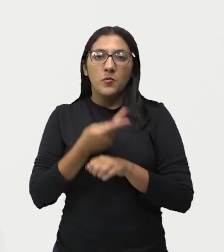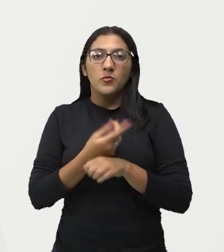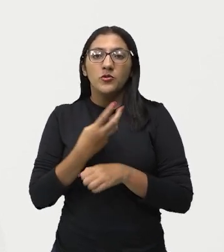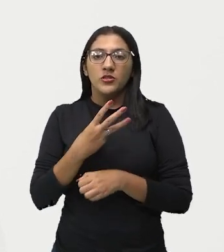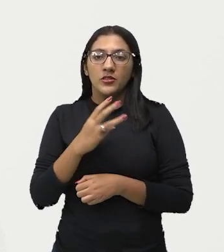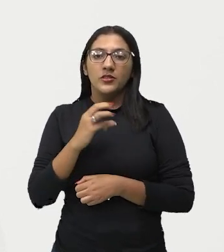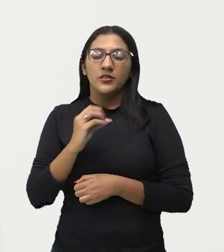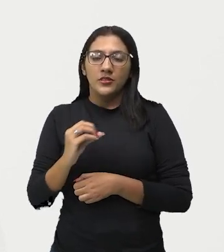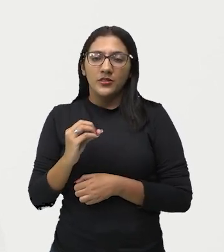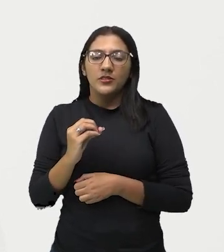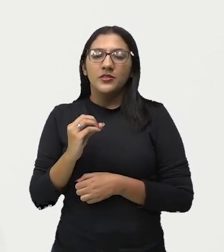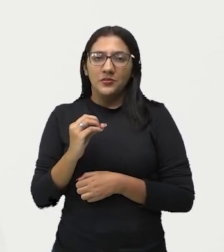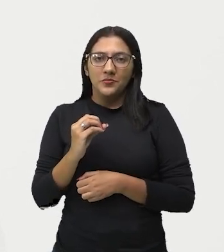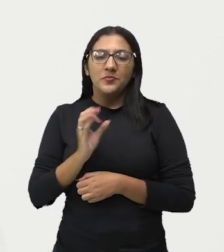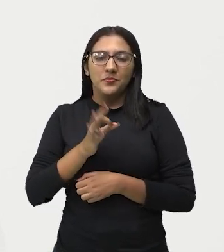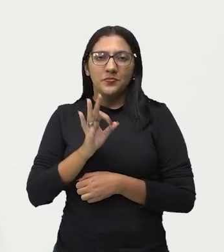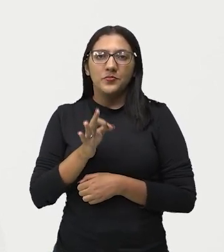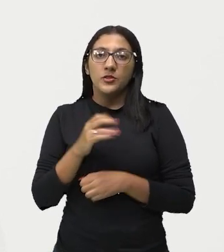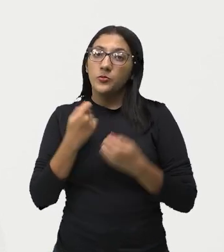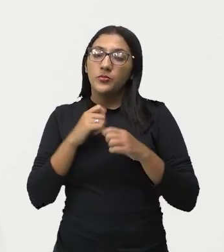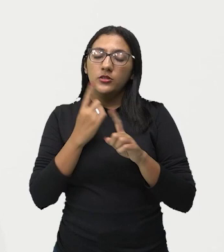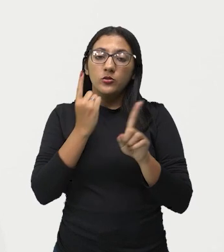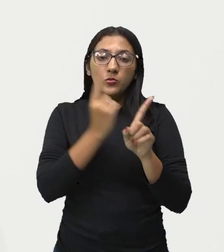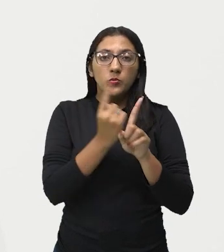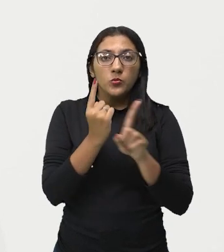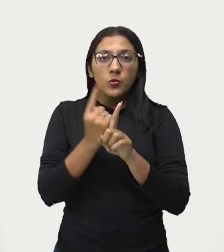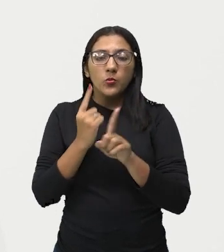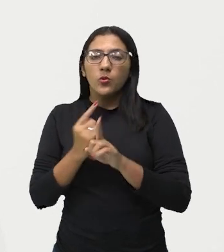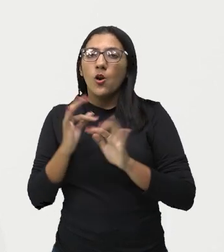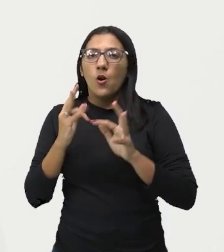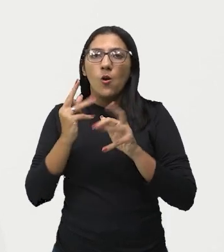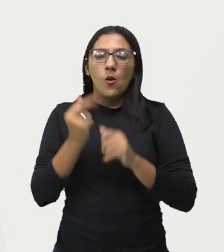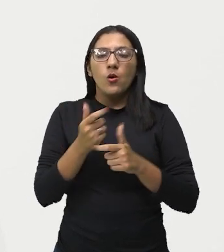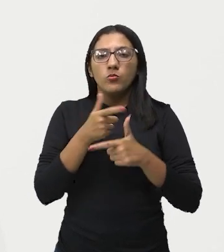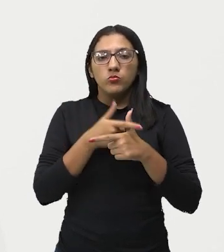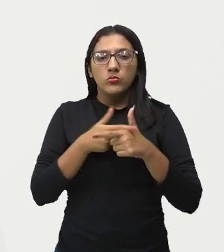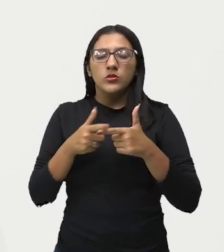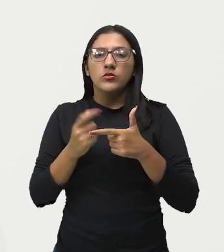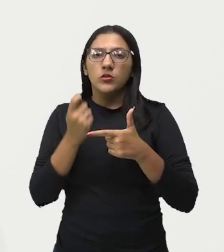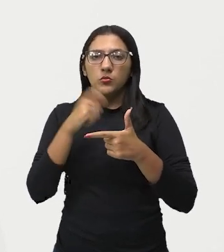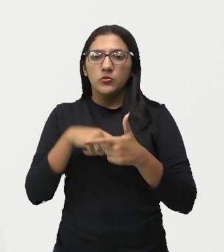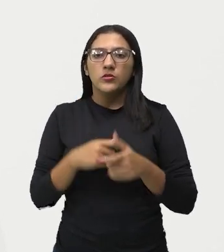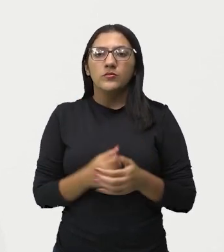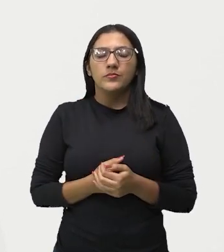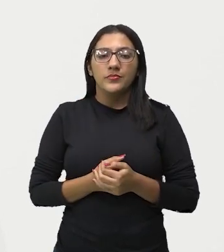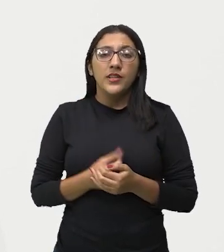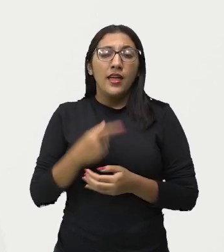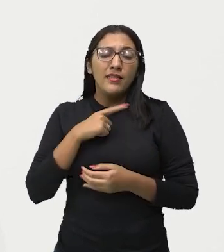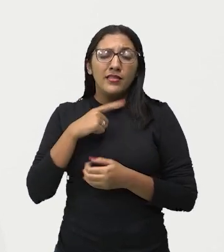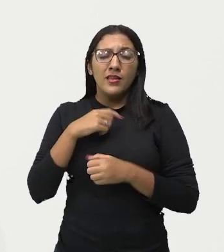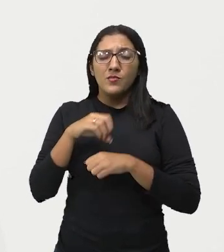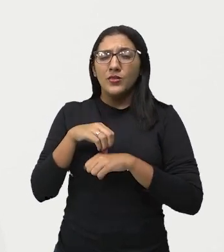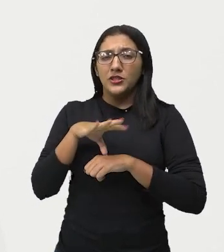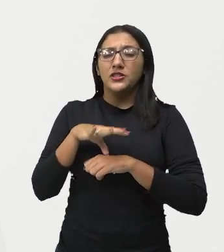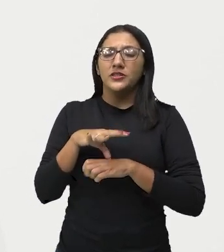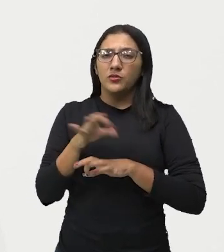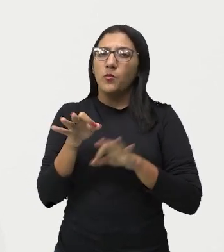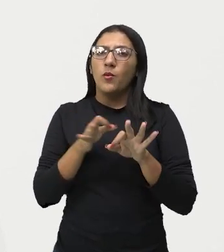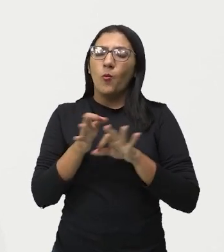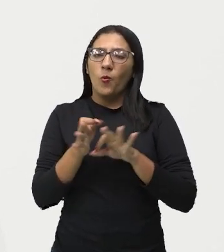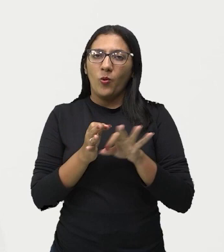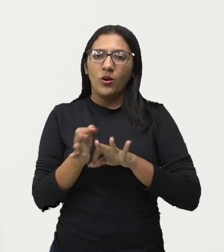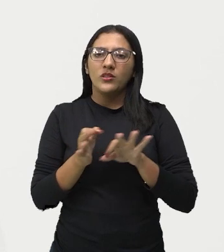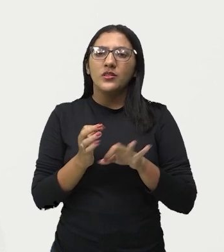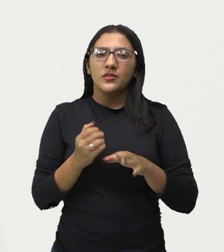legal? Múltiplos de 20 e os múltiplos de 30. Tem uma dica aí para escrever os múltiplos, tá